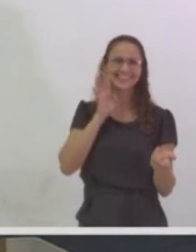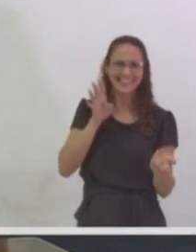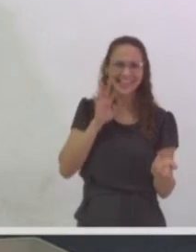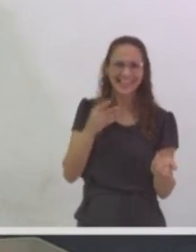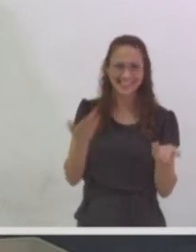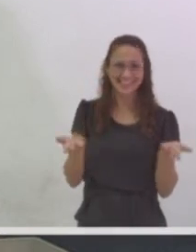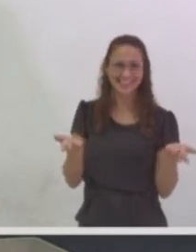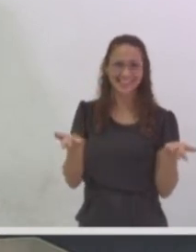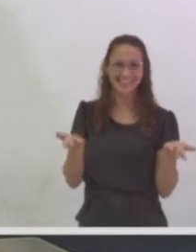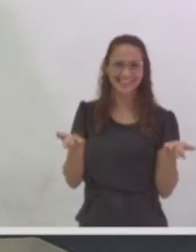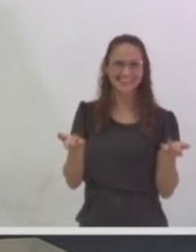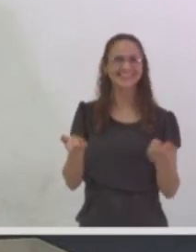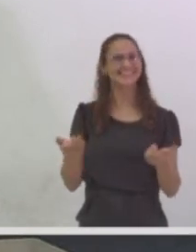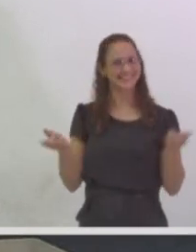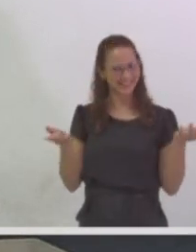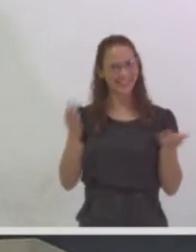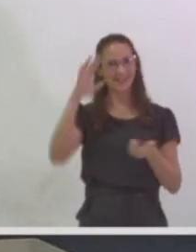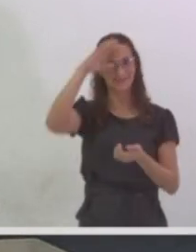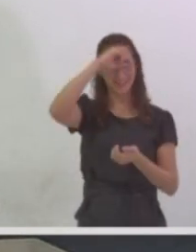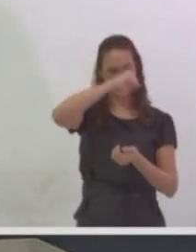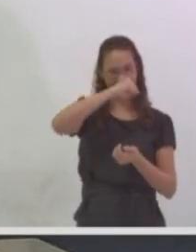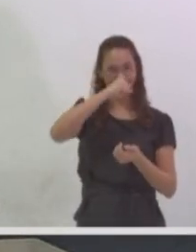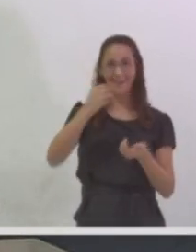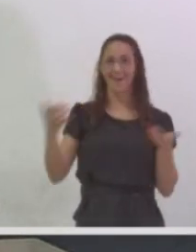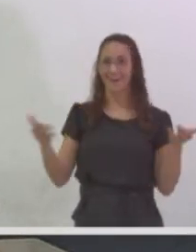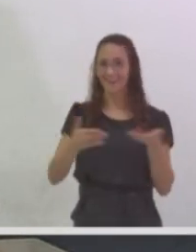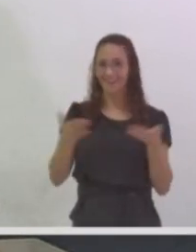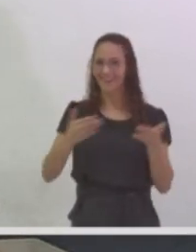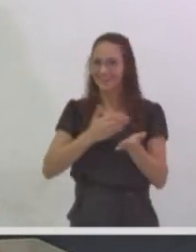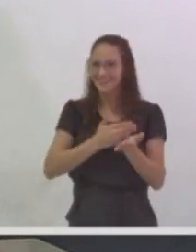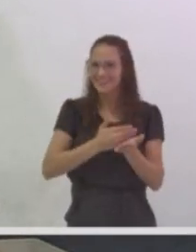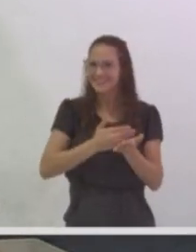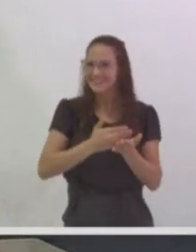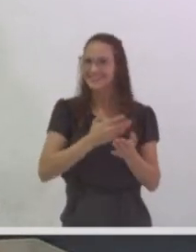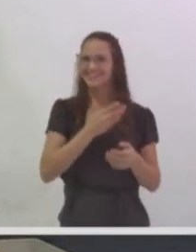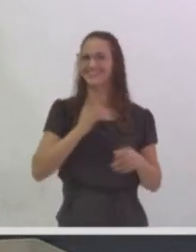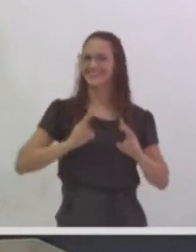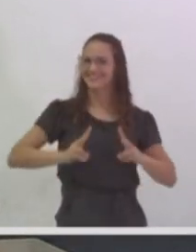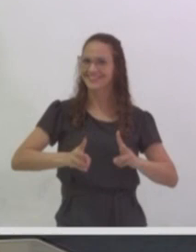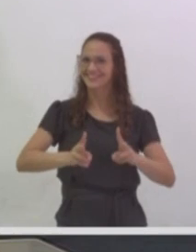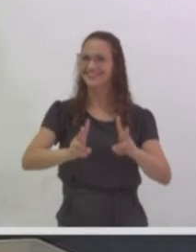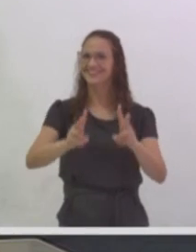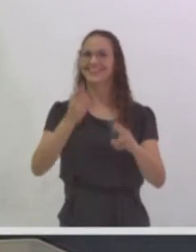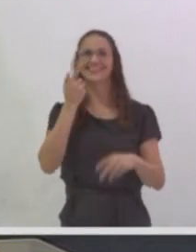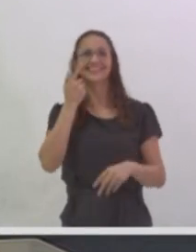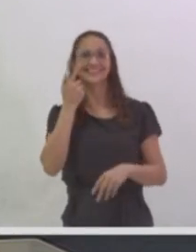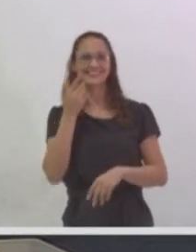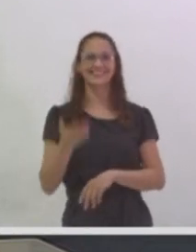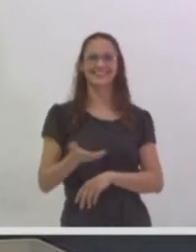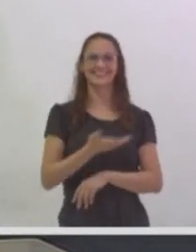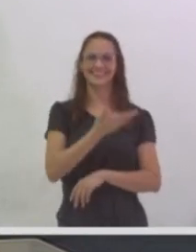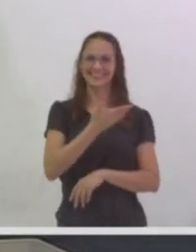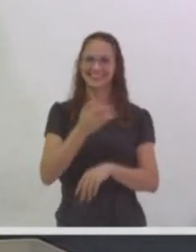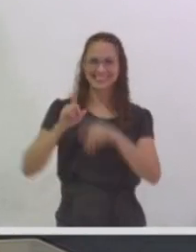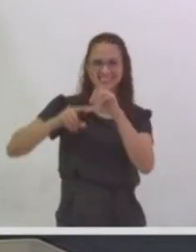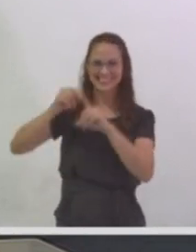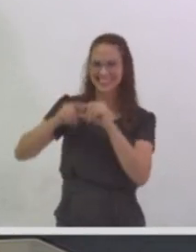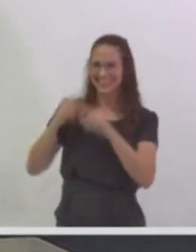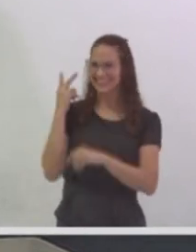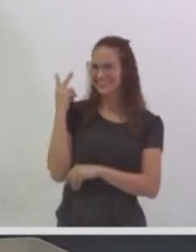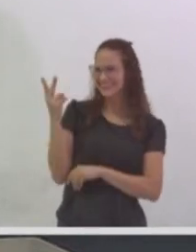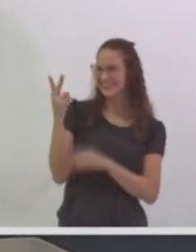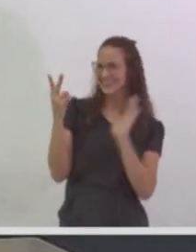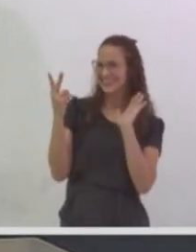história, vamos continuar a nossa interpretação. Porque, por enquanto, nós temos duas estrelinhas. Mas vamos conquistar mais estrelinhas.